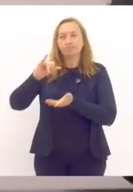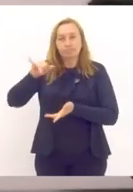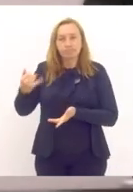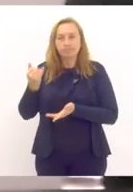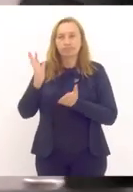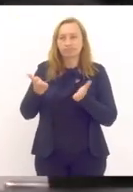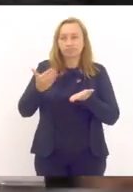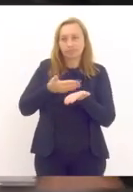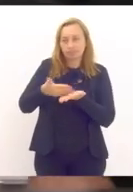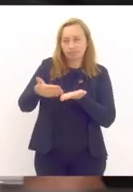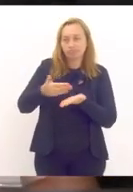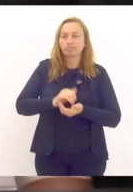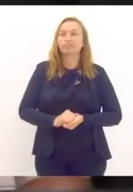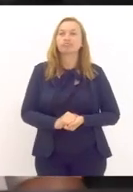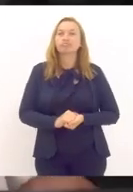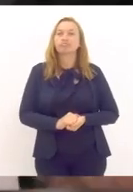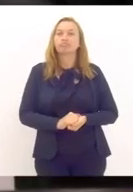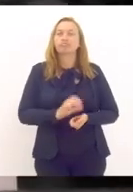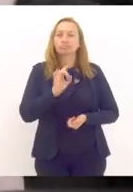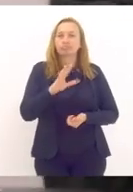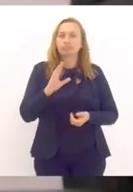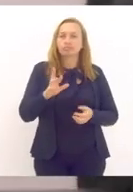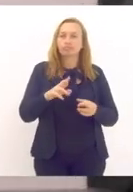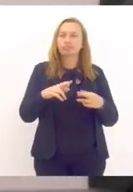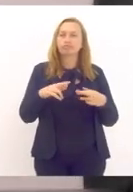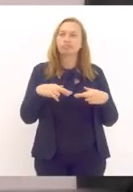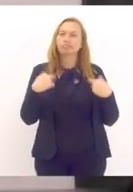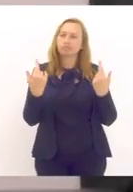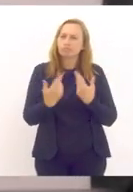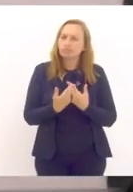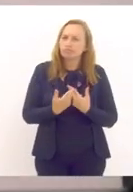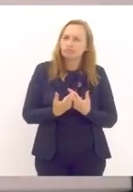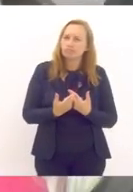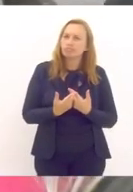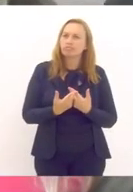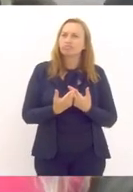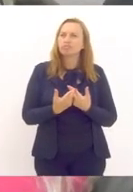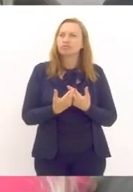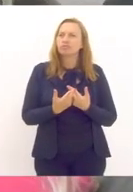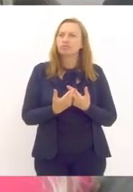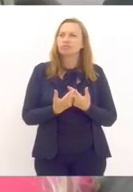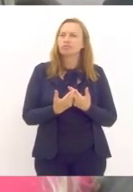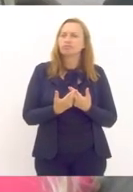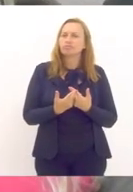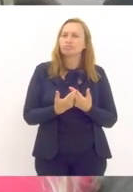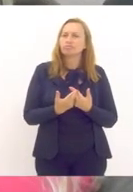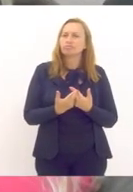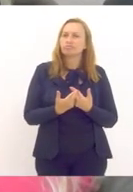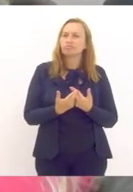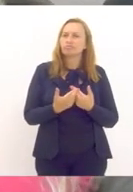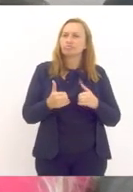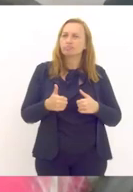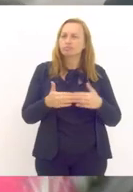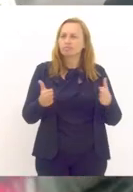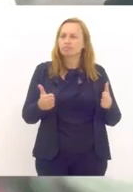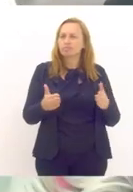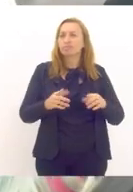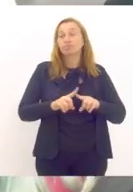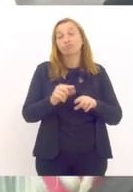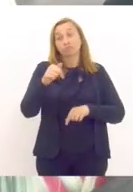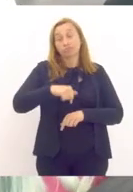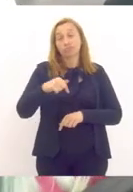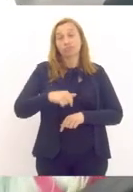preliminares, a gente só fez a reunião de instalação e essa, aliás, é a primeira audiência pública da casa, né,